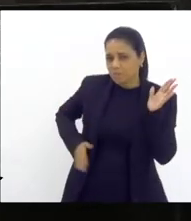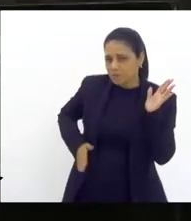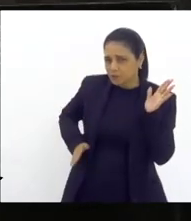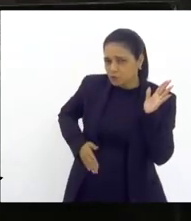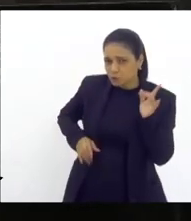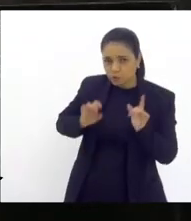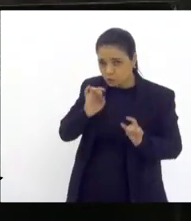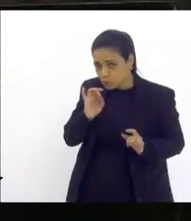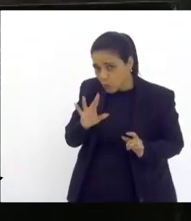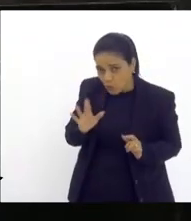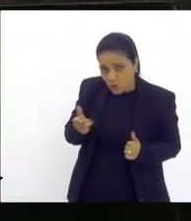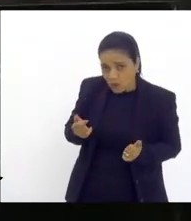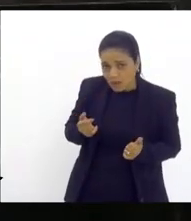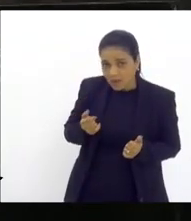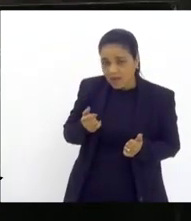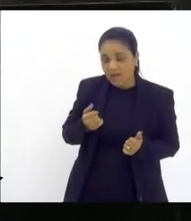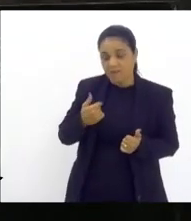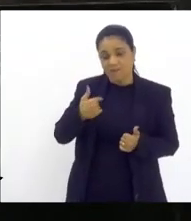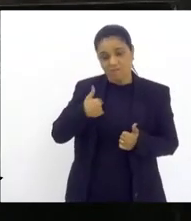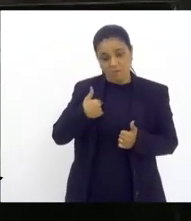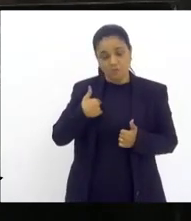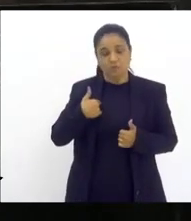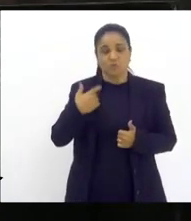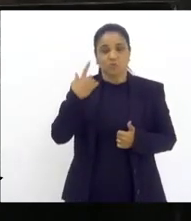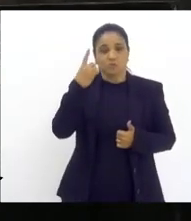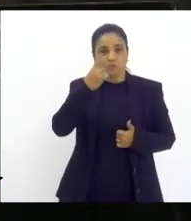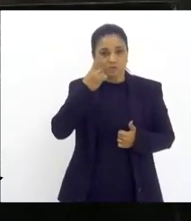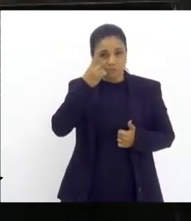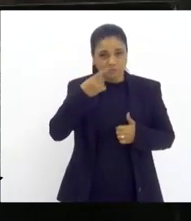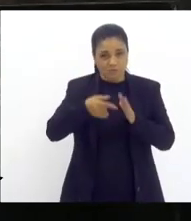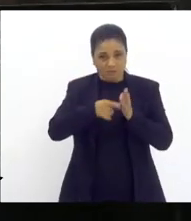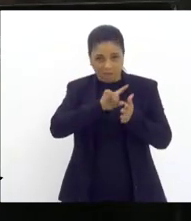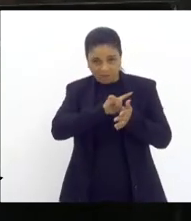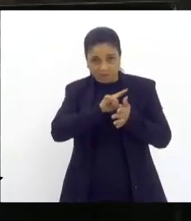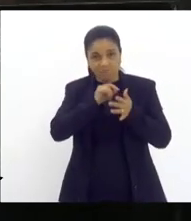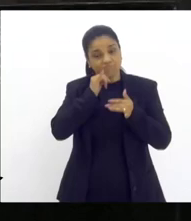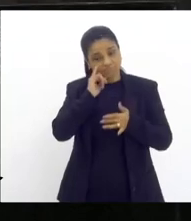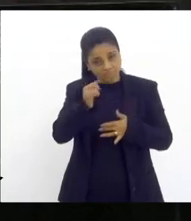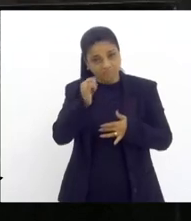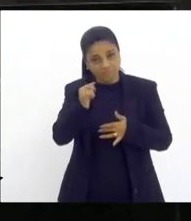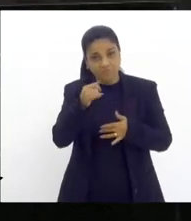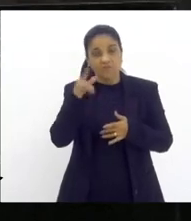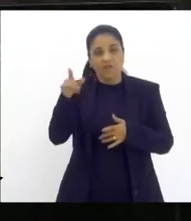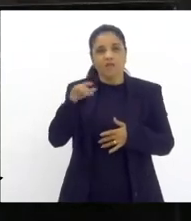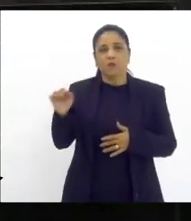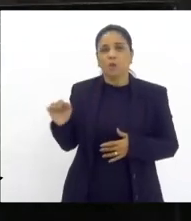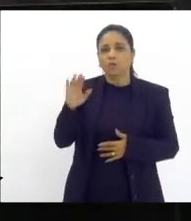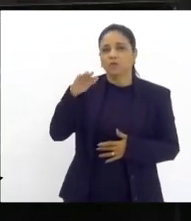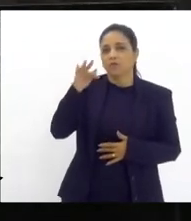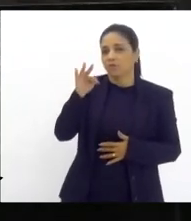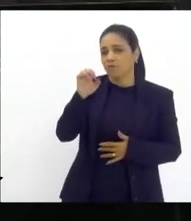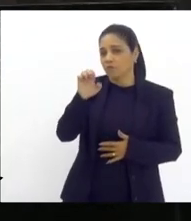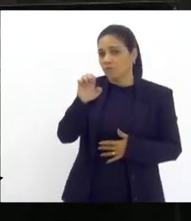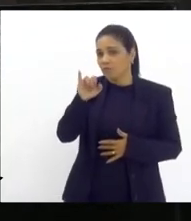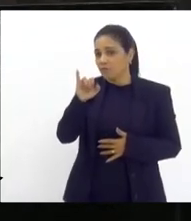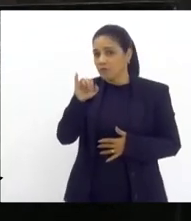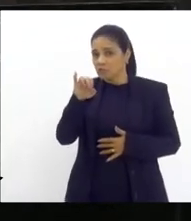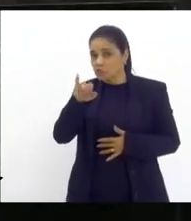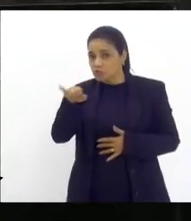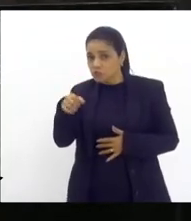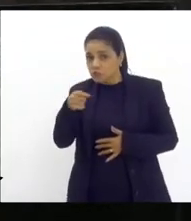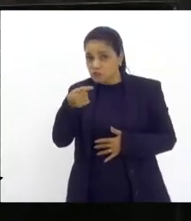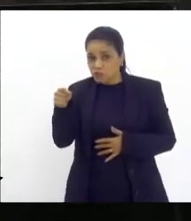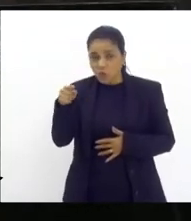é isso que os colegas aqui criaram você vai na comunidade do feijão você vai na comunidade da